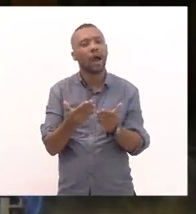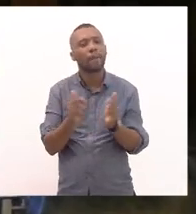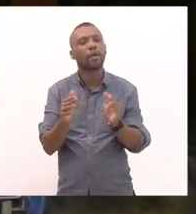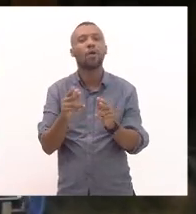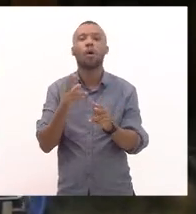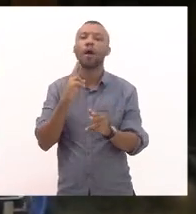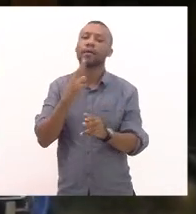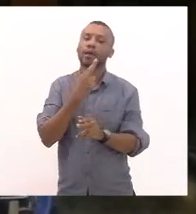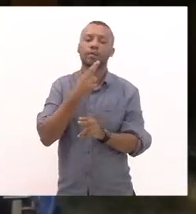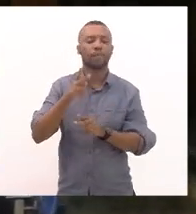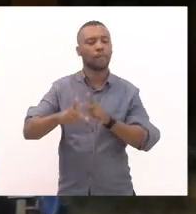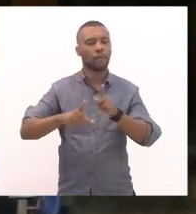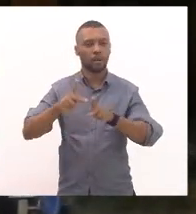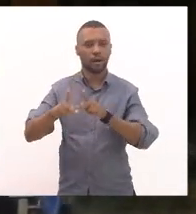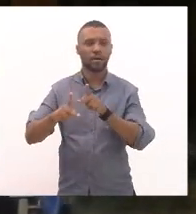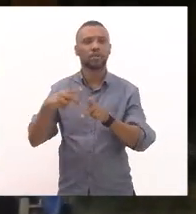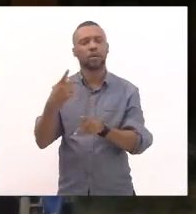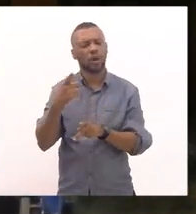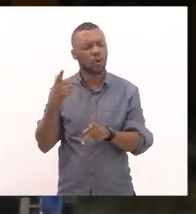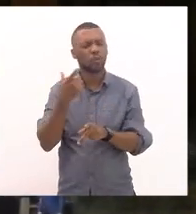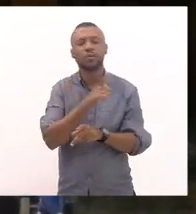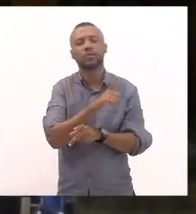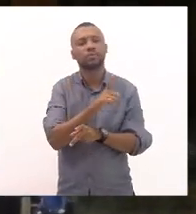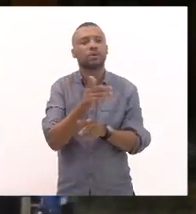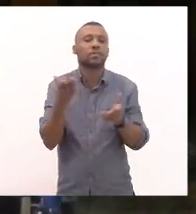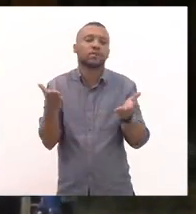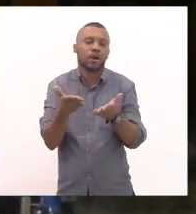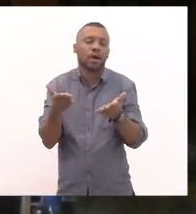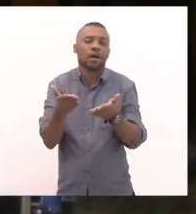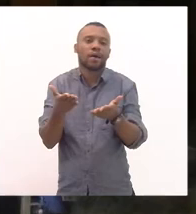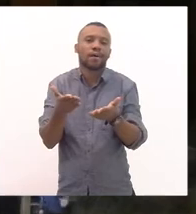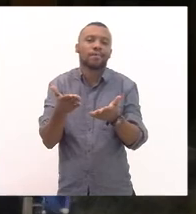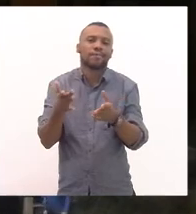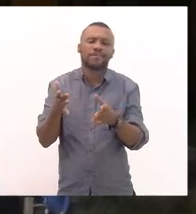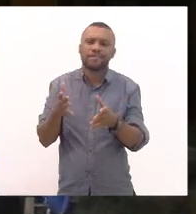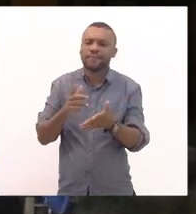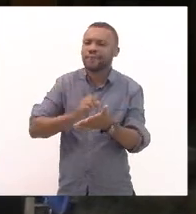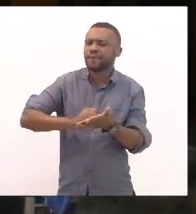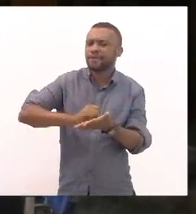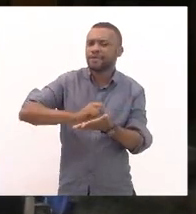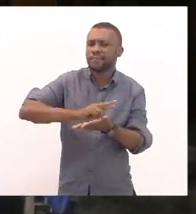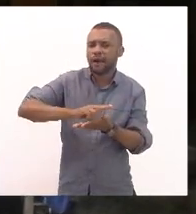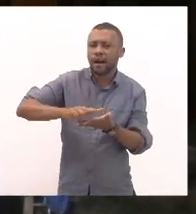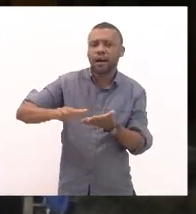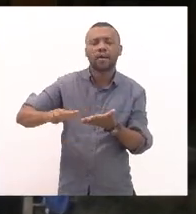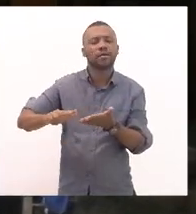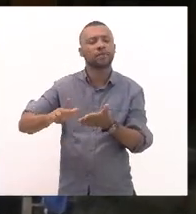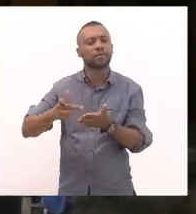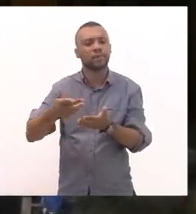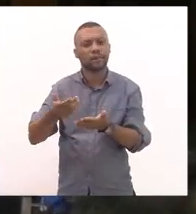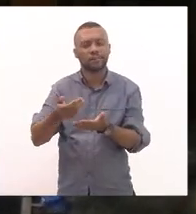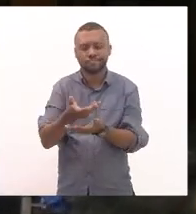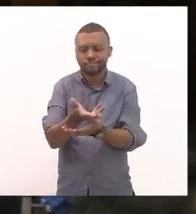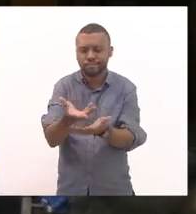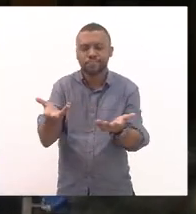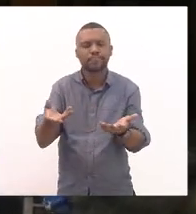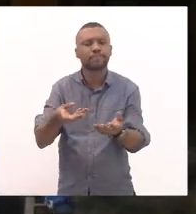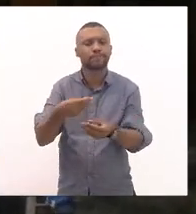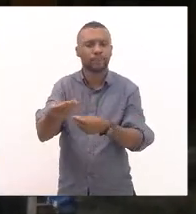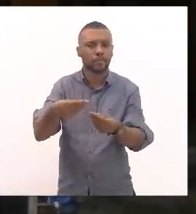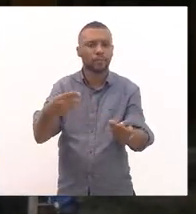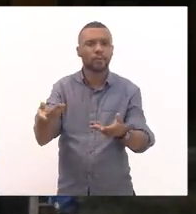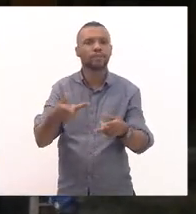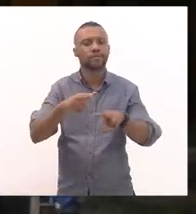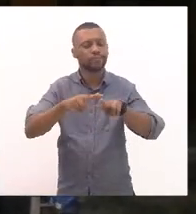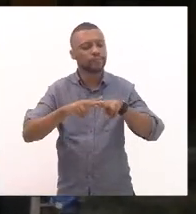popular e hoje já chegamos há milhares de refeições distribuídas na cidade portanto senhora